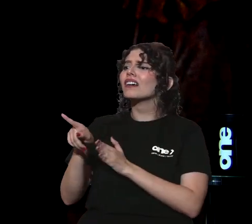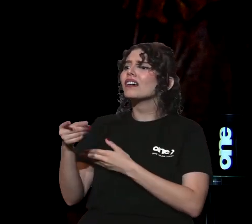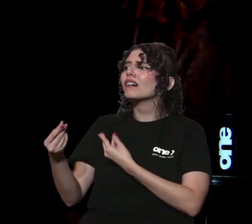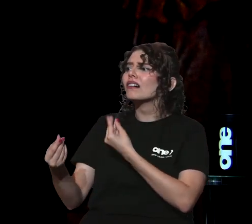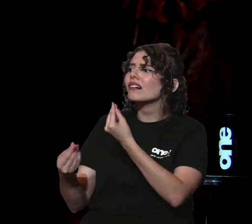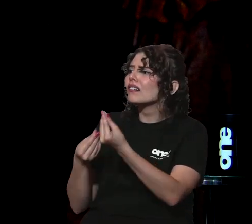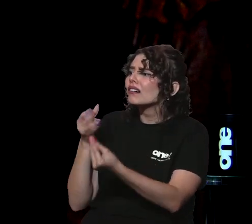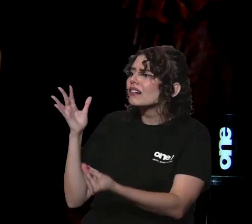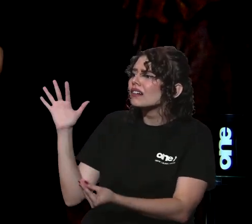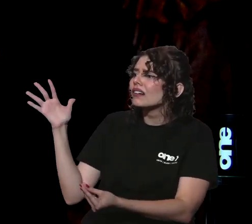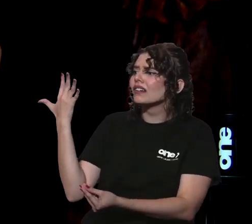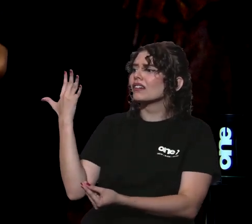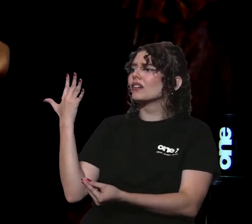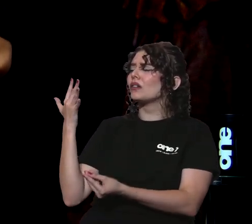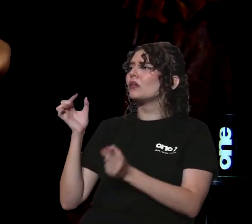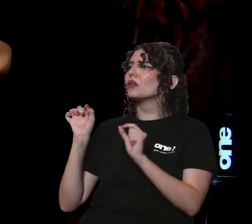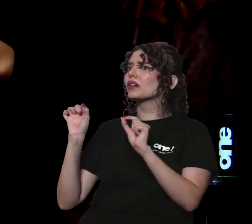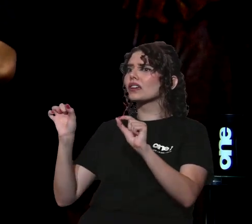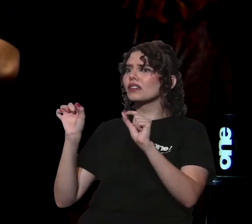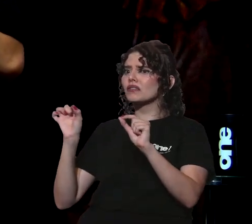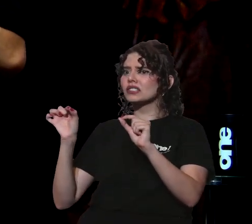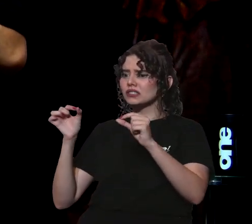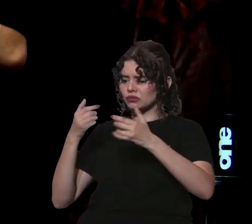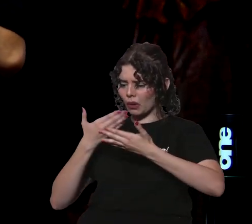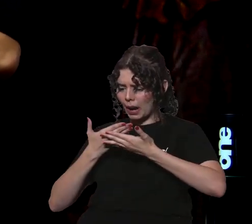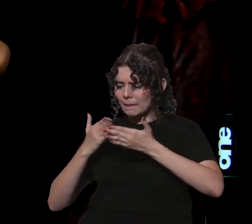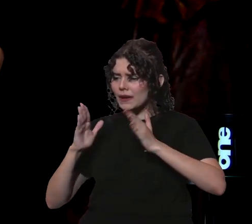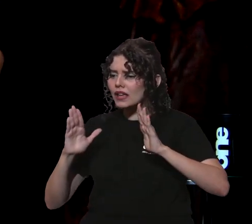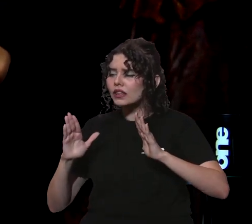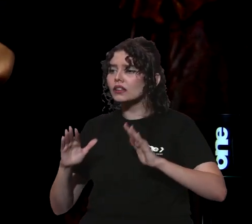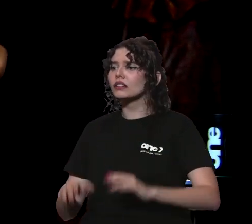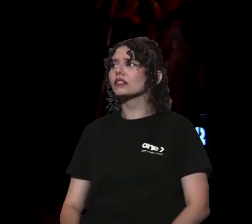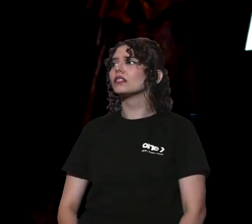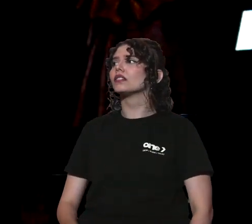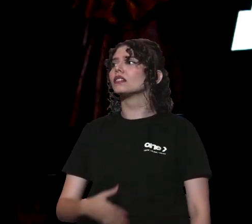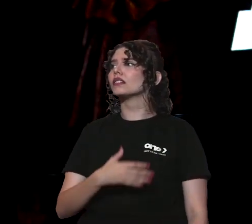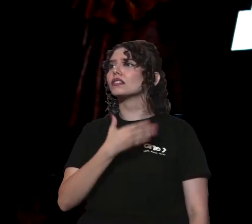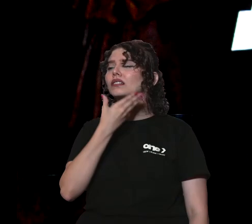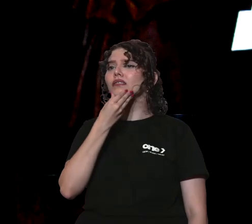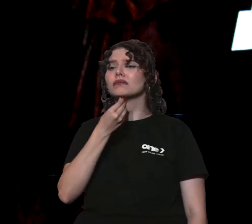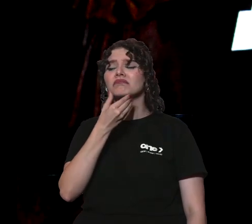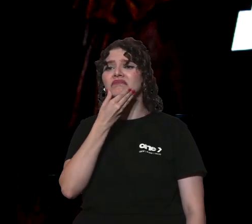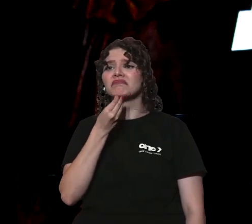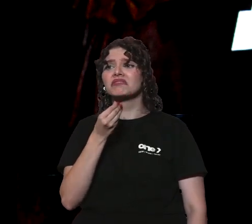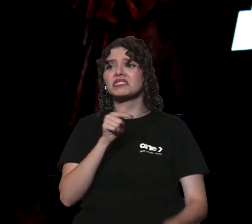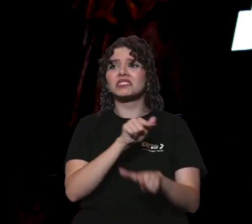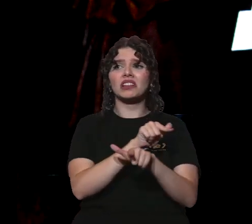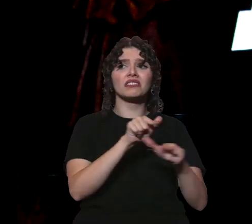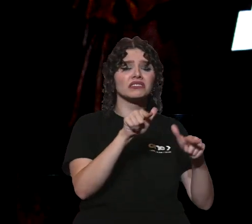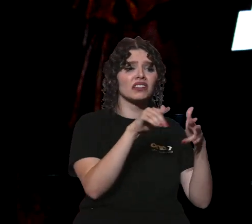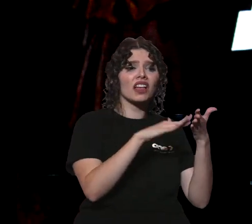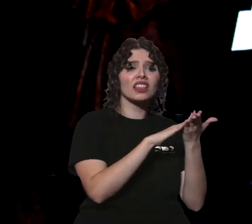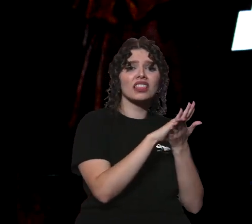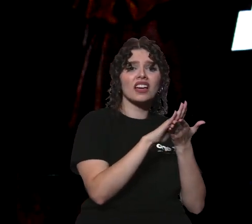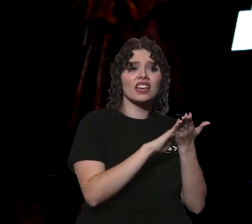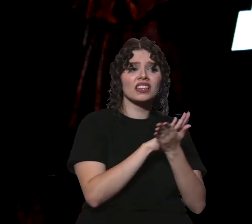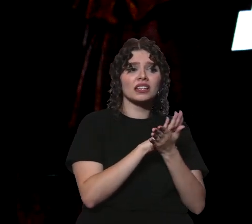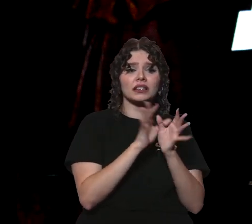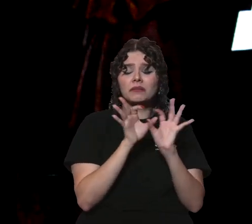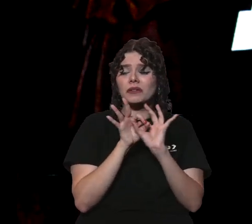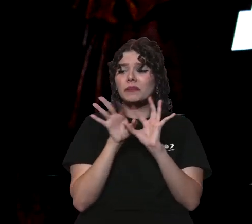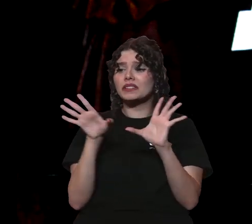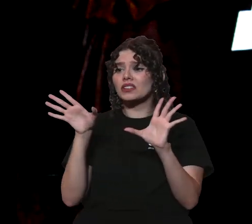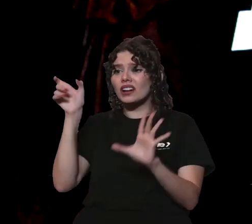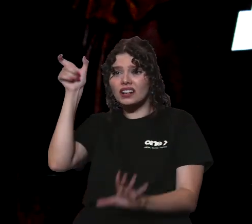isso aconteceu? Que brecha você deu na sua vida? E aquele menino começou a falar e não tinha nada aparentemente que tinha permitido